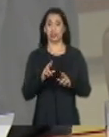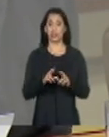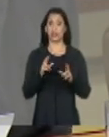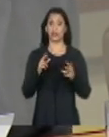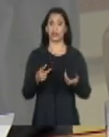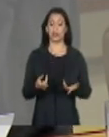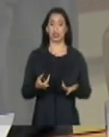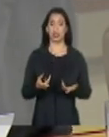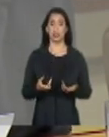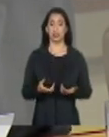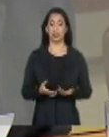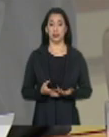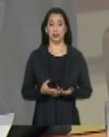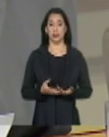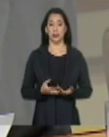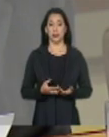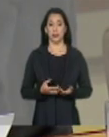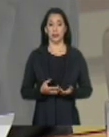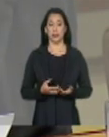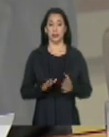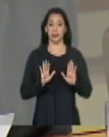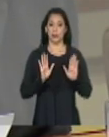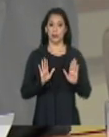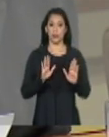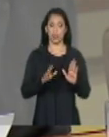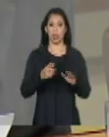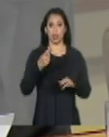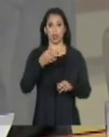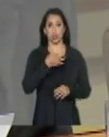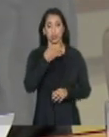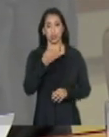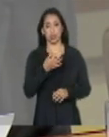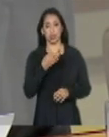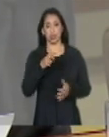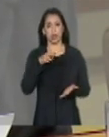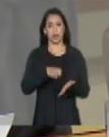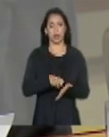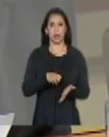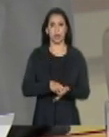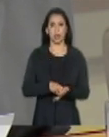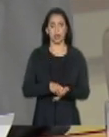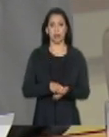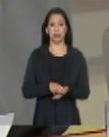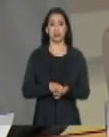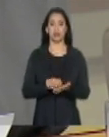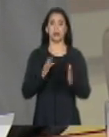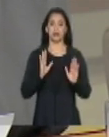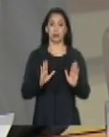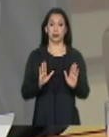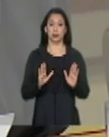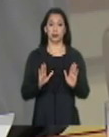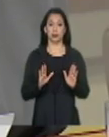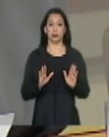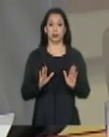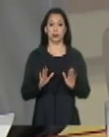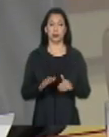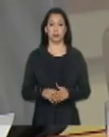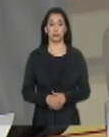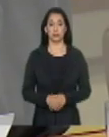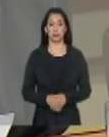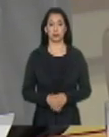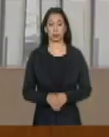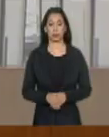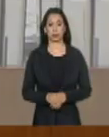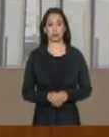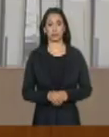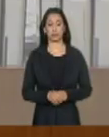parte responde de qualquer grau, sorte, não é houve com a primeira condenação. Vem apelação, é sim, condenada. Esse mas, foi a, o... Mas é um assim, fato,